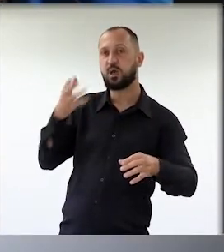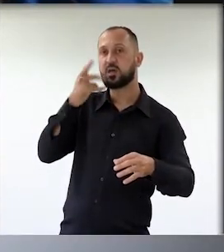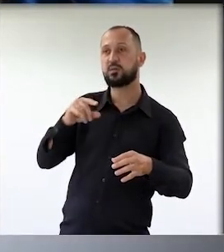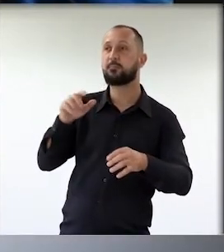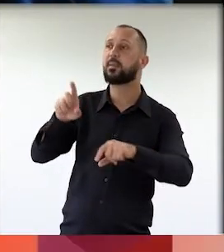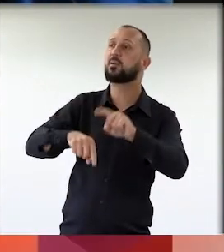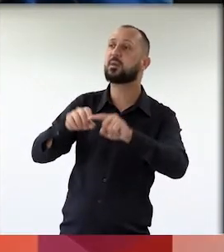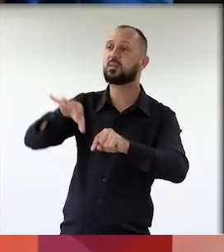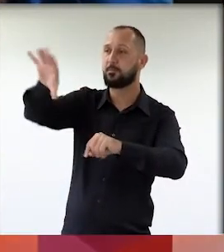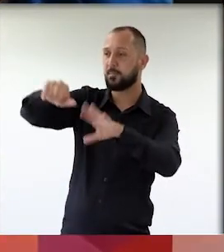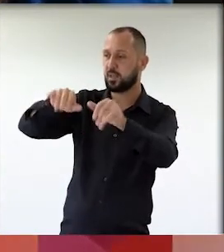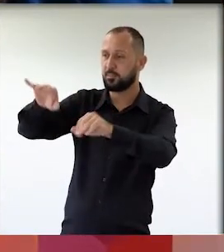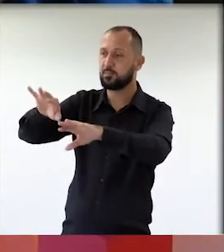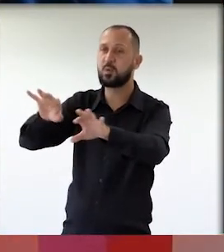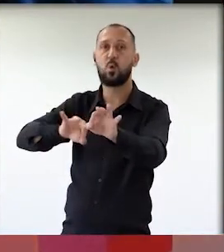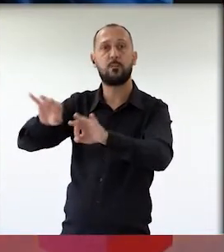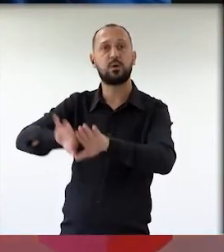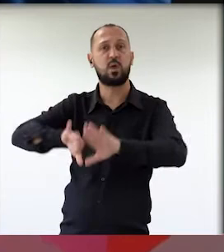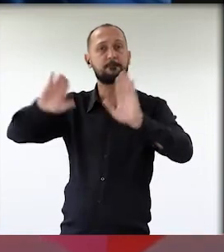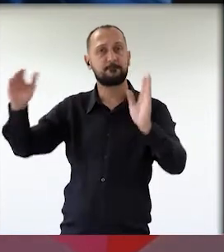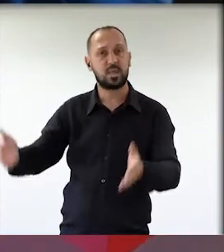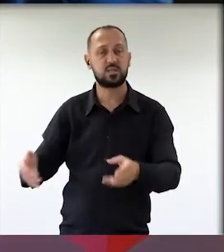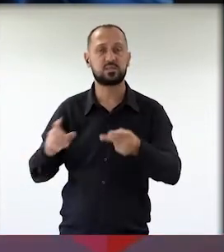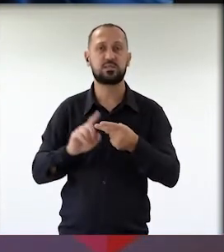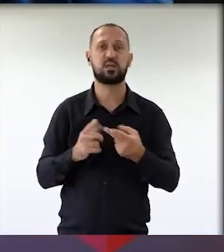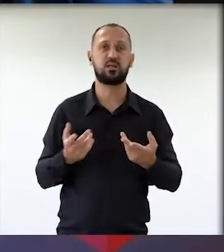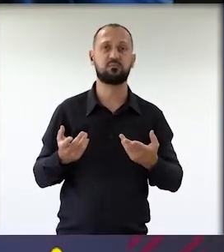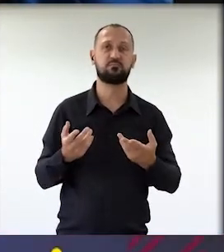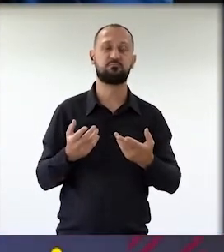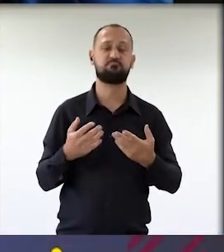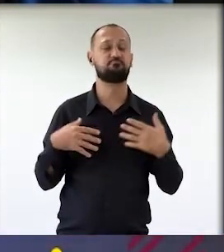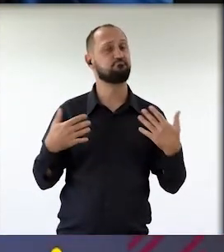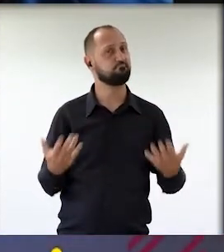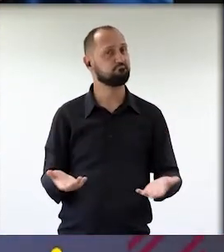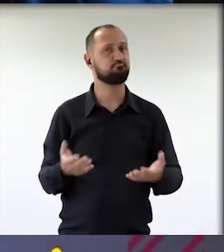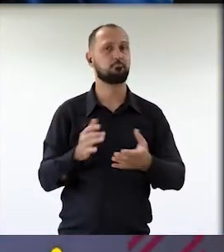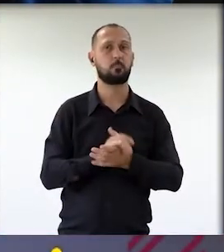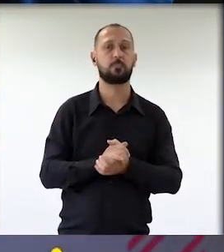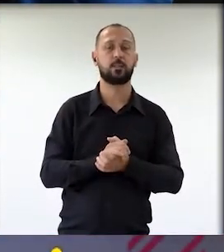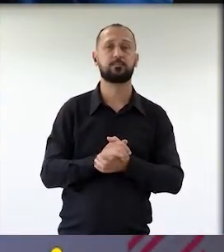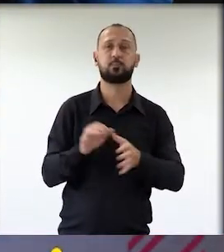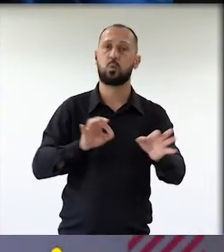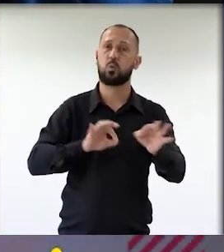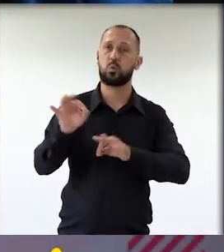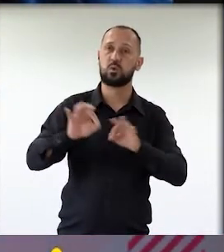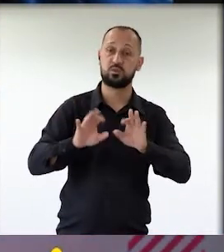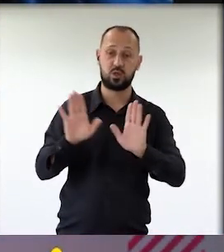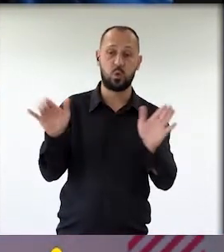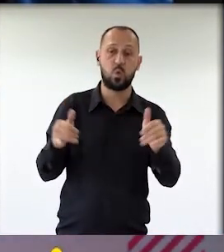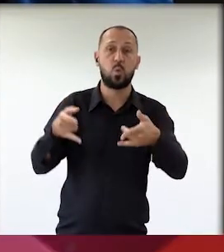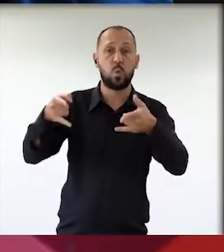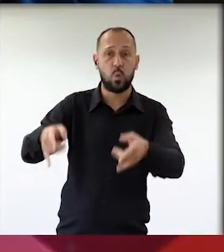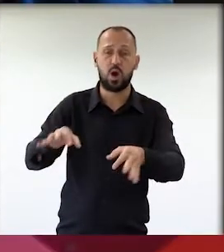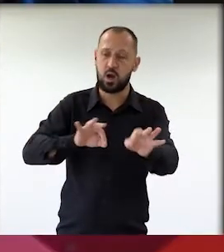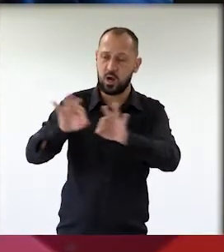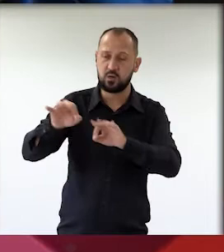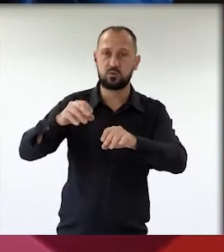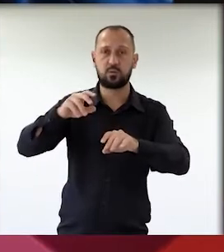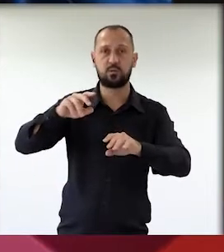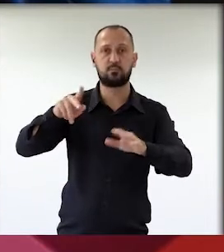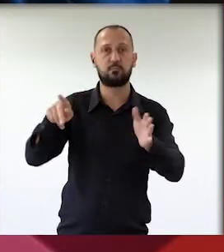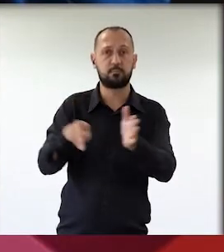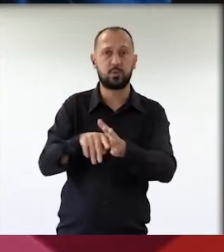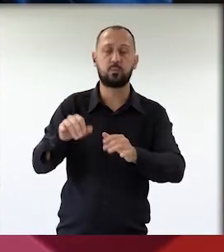comida, você pedir para a criança ir pegando as coisas, ir arrumando uma mesa, enfim, organizar o quarto